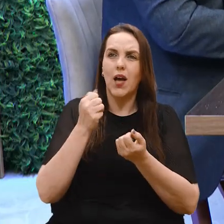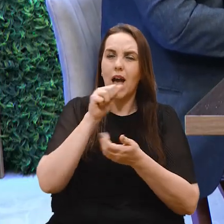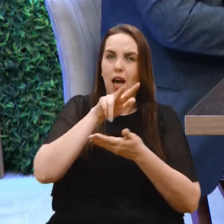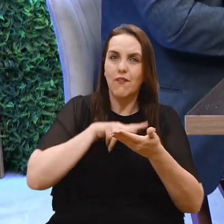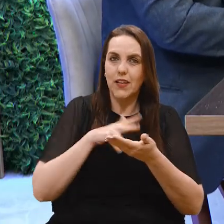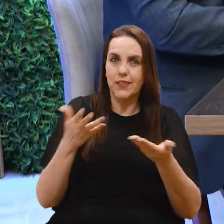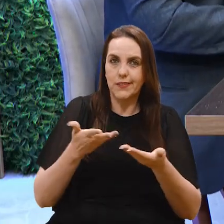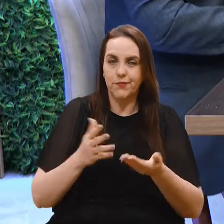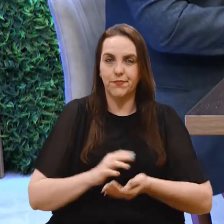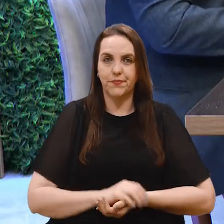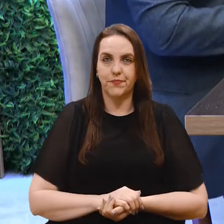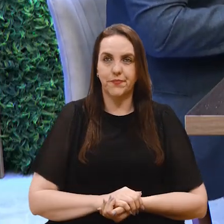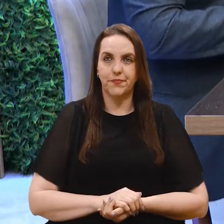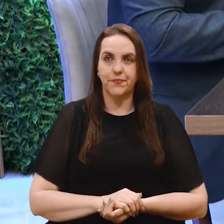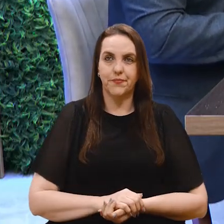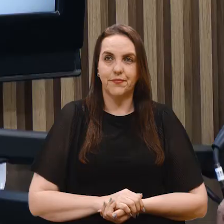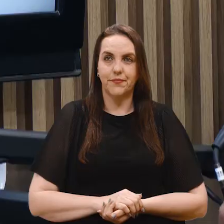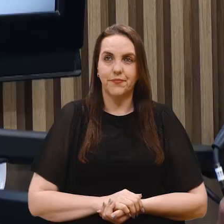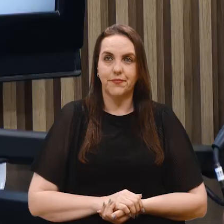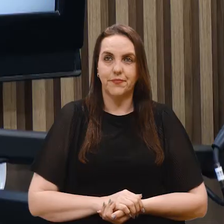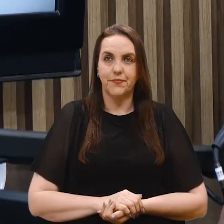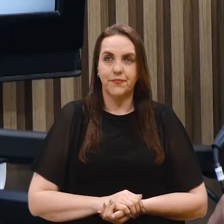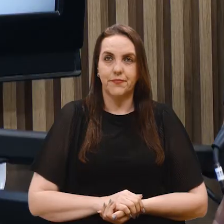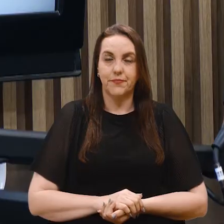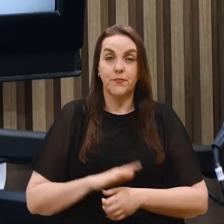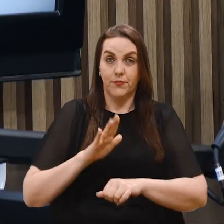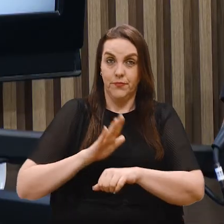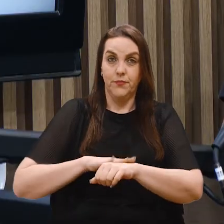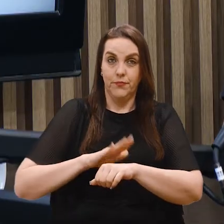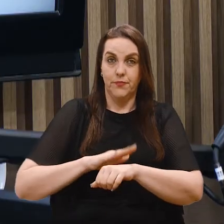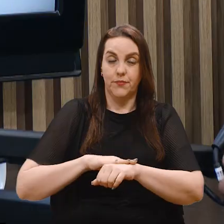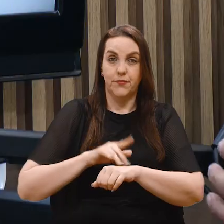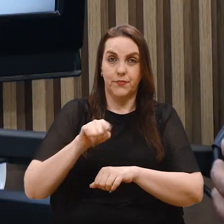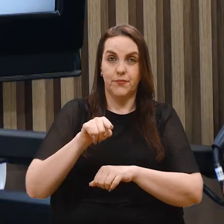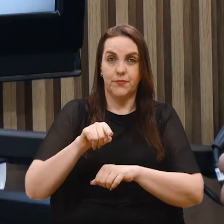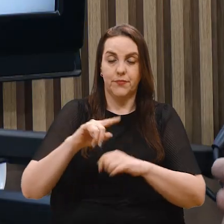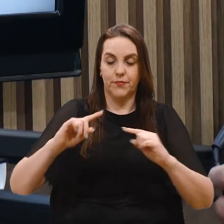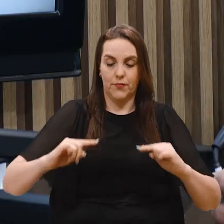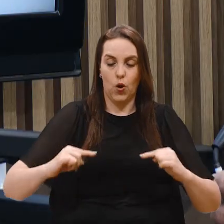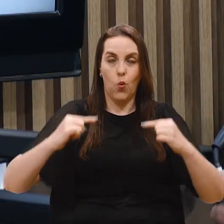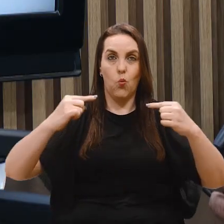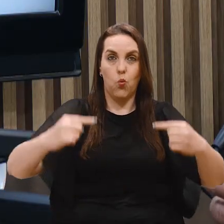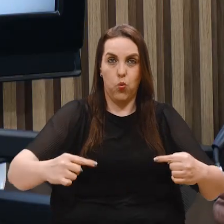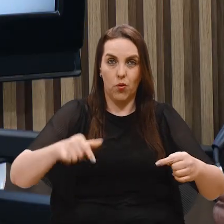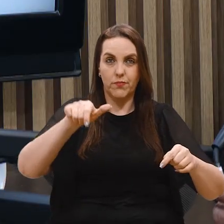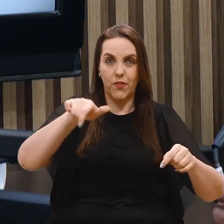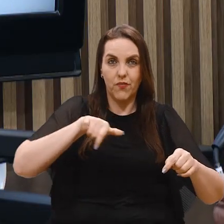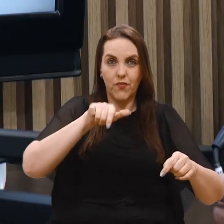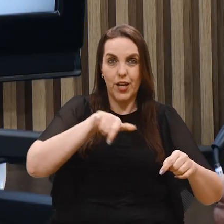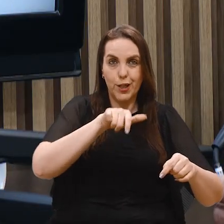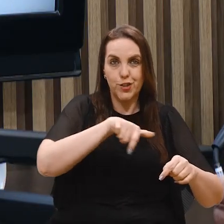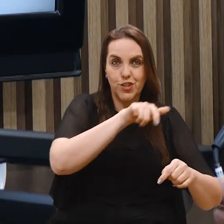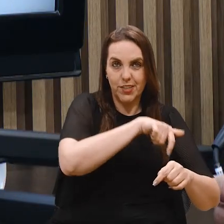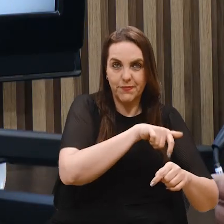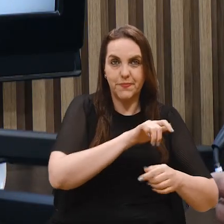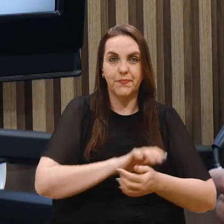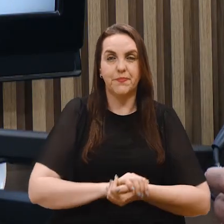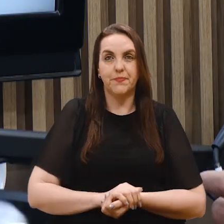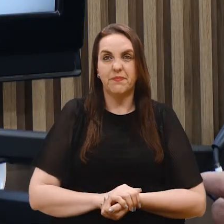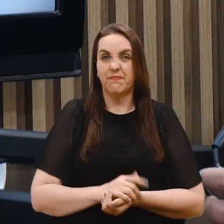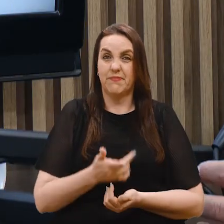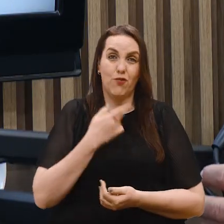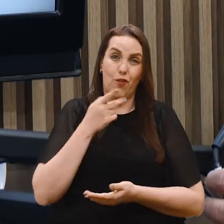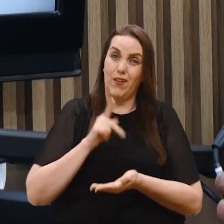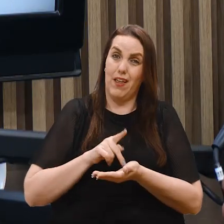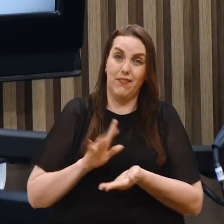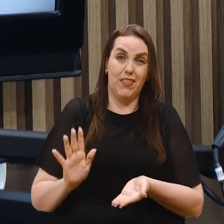isso? Então, quando foi colocado ali eles chamam de lombofaixa, que, ser sincero,